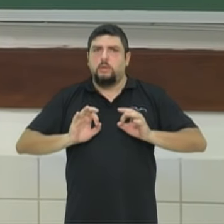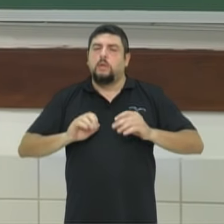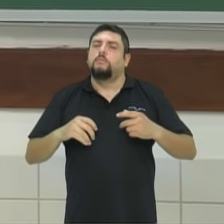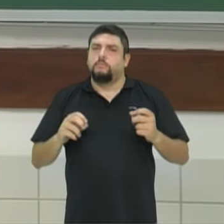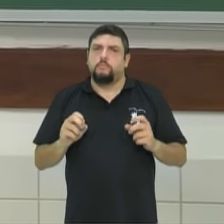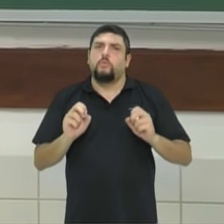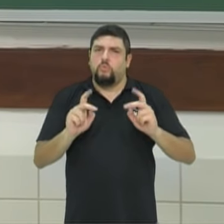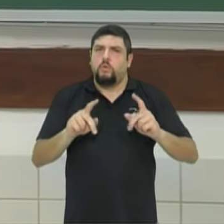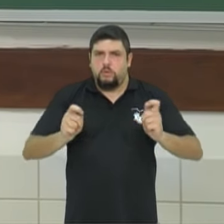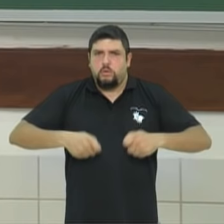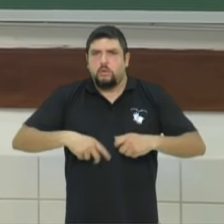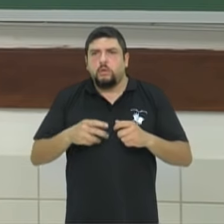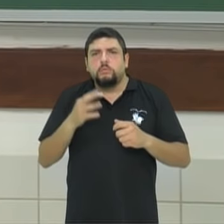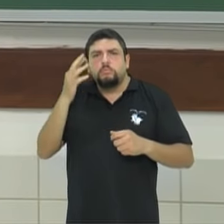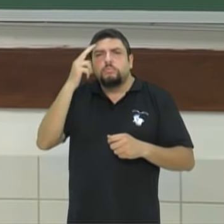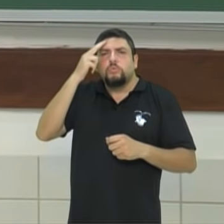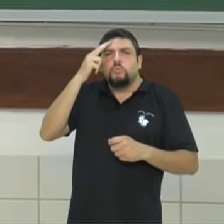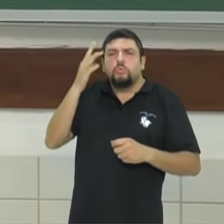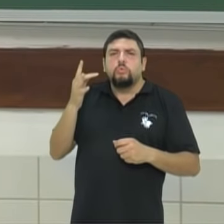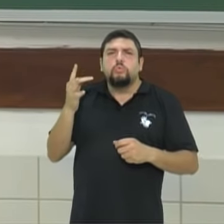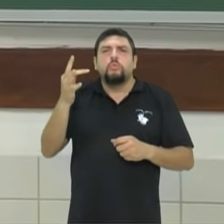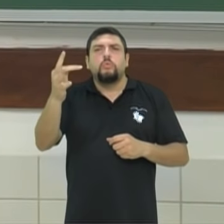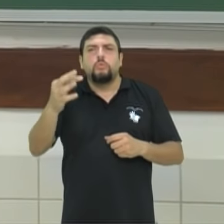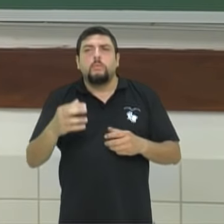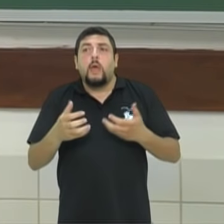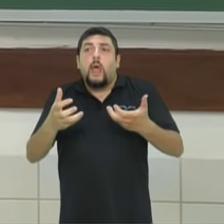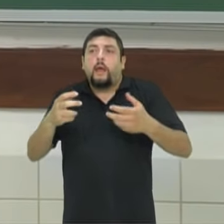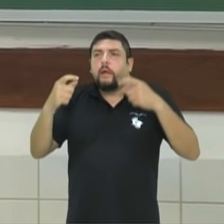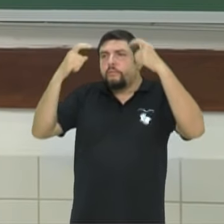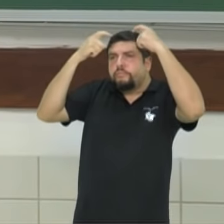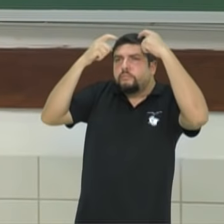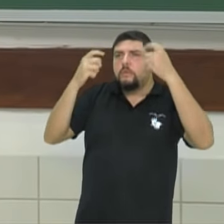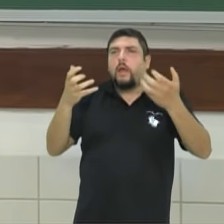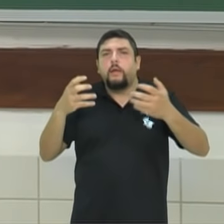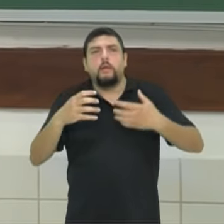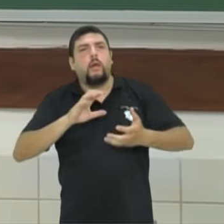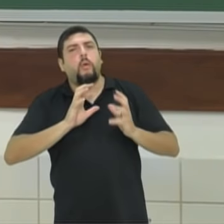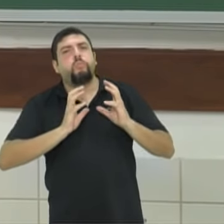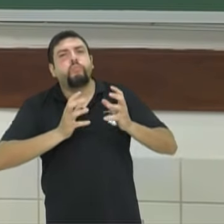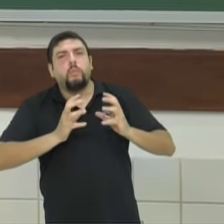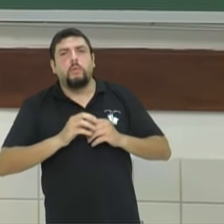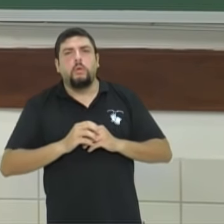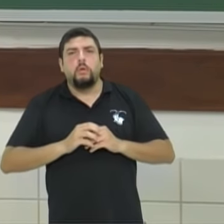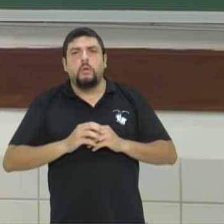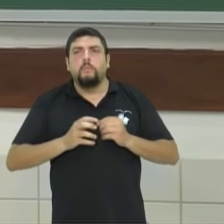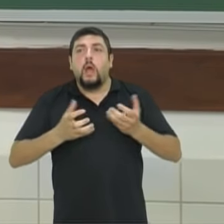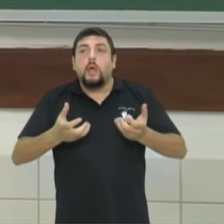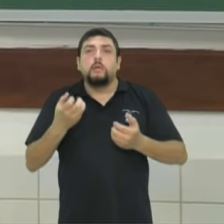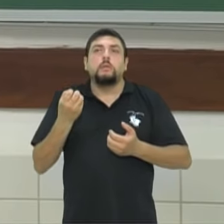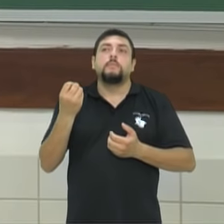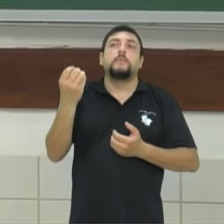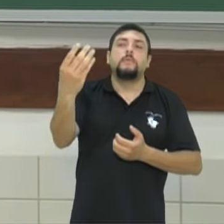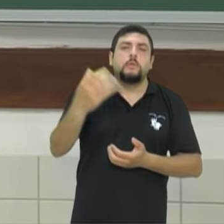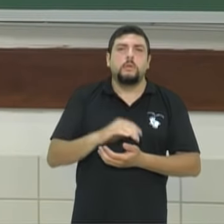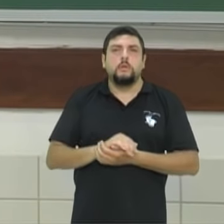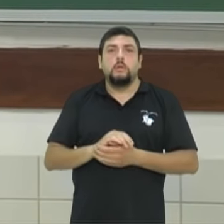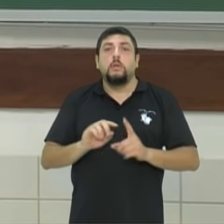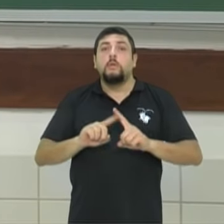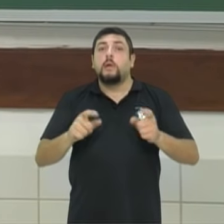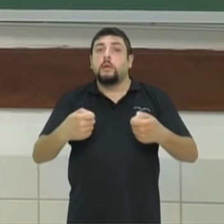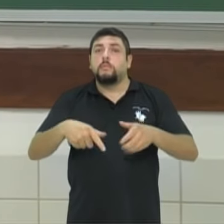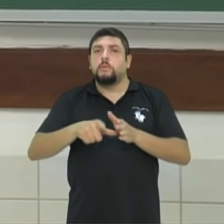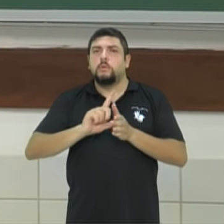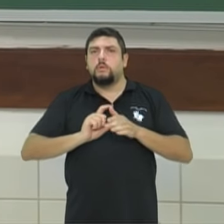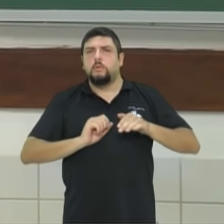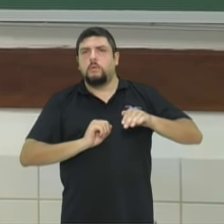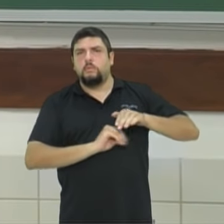consegue realizar os nossos sonhos. Vocês viram ali, quero ter um urso, quero ter uma bola, né? De repente quero fazer uma viagem, mas eu preciso de poupar. A gente